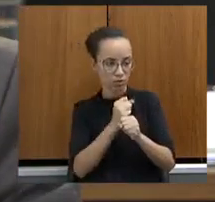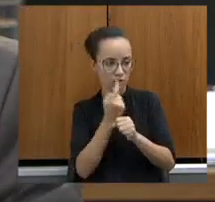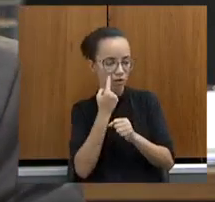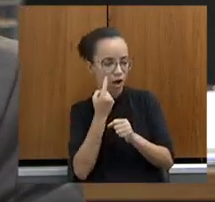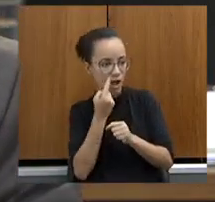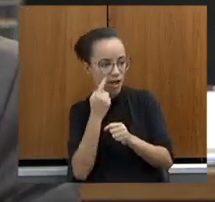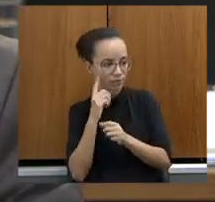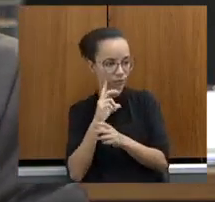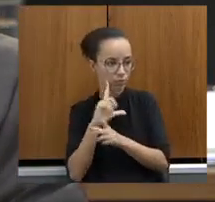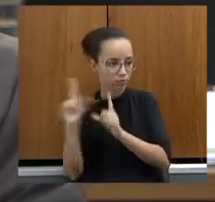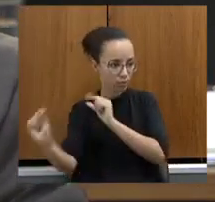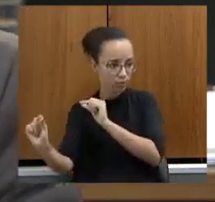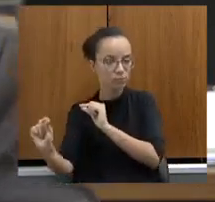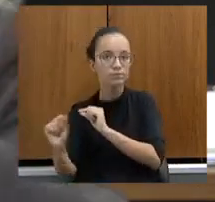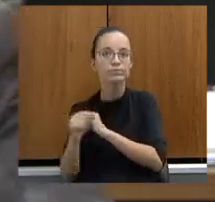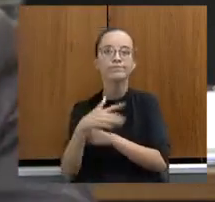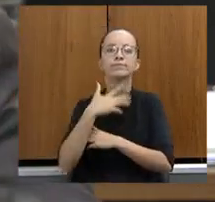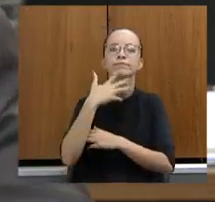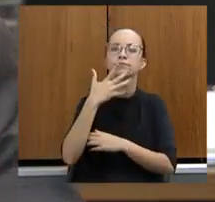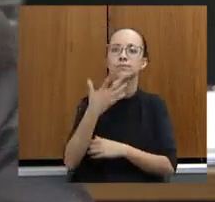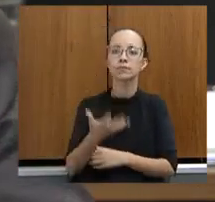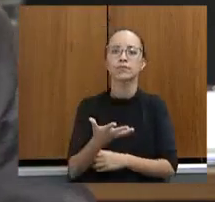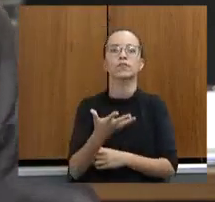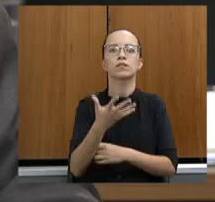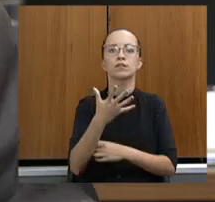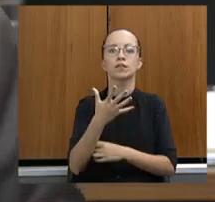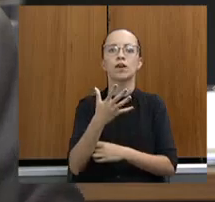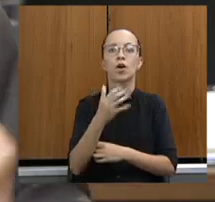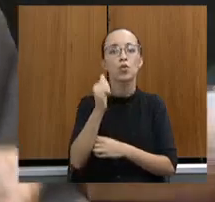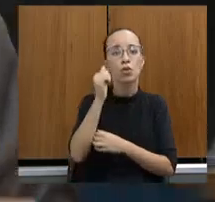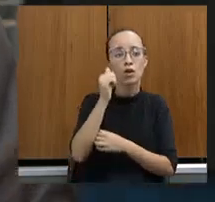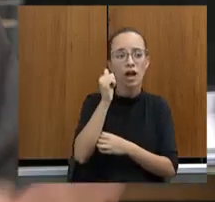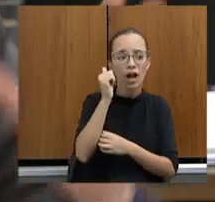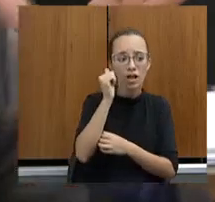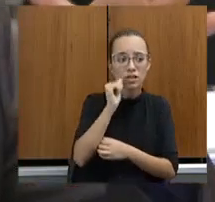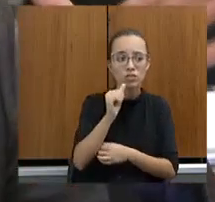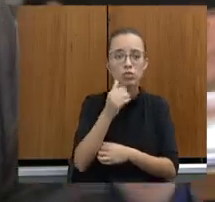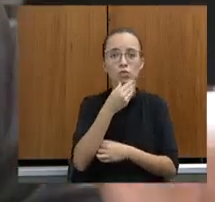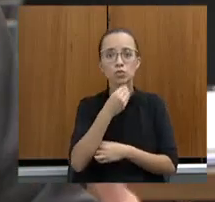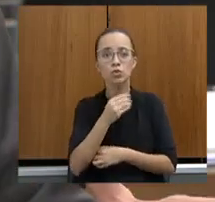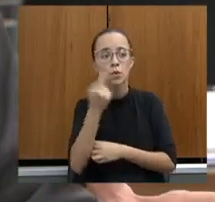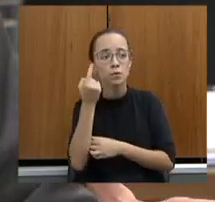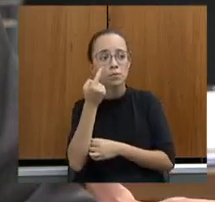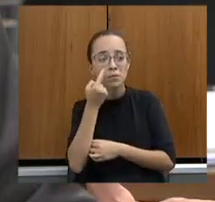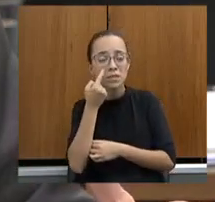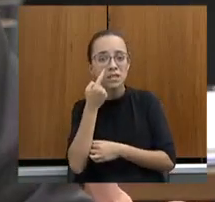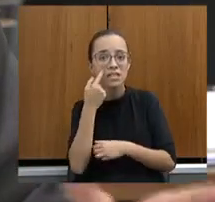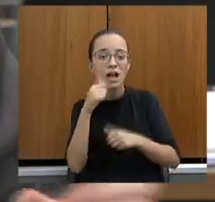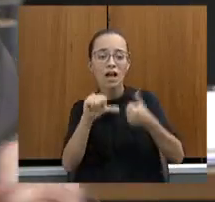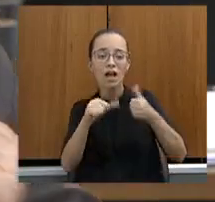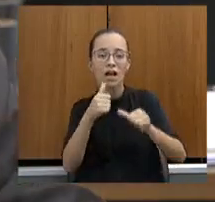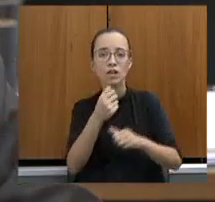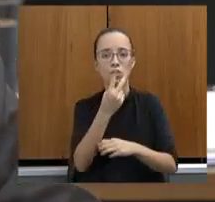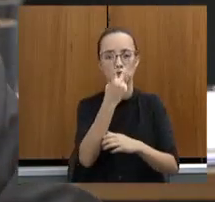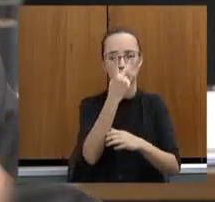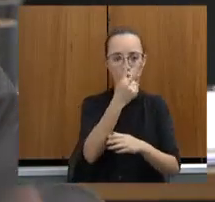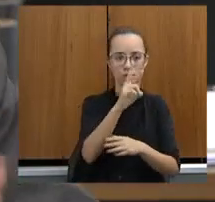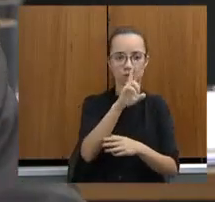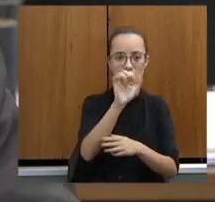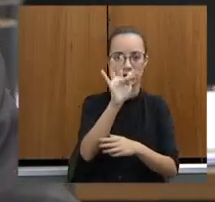então senhores e a senhora da cofim precisa botar isso na balança duas reformas